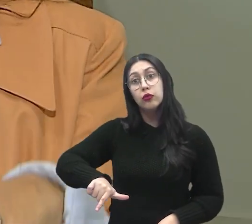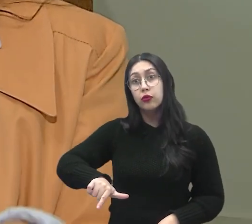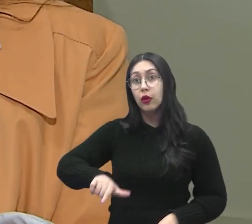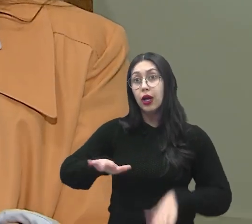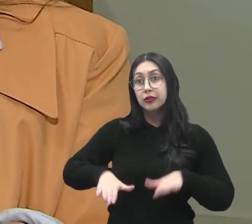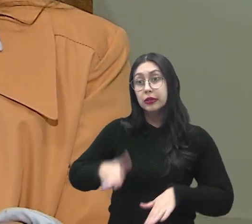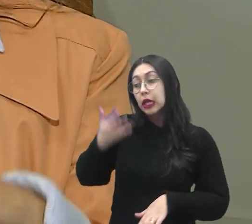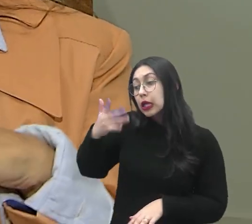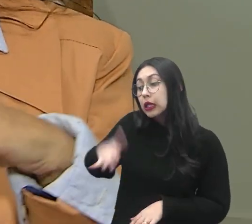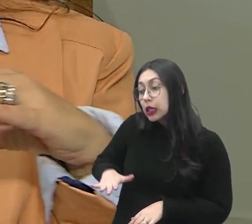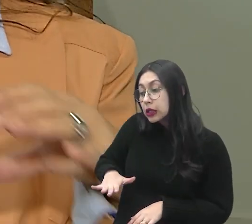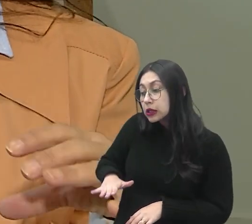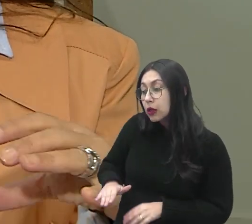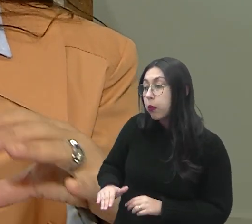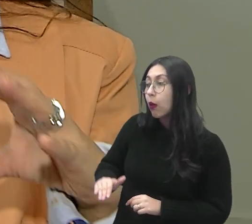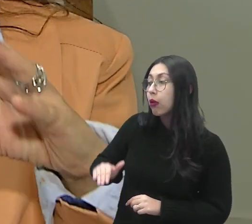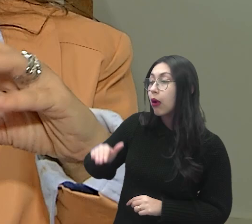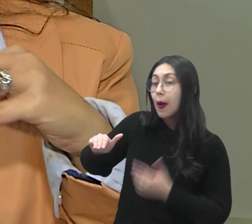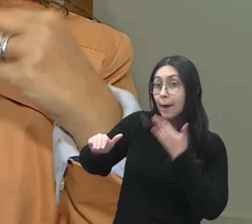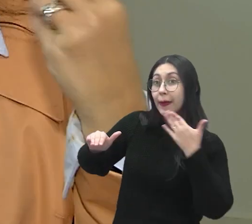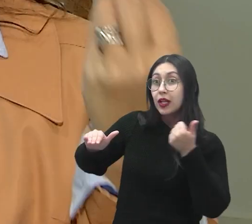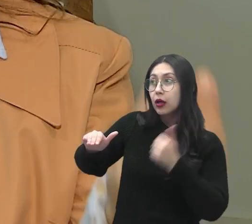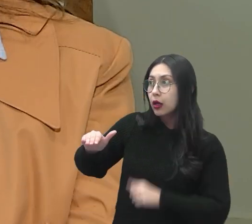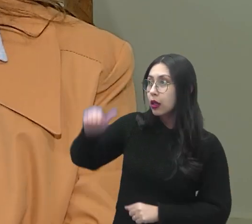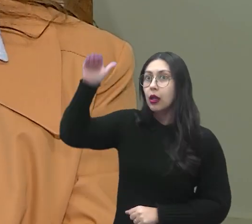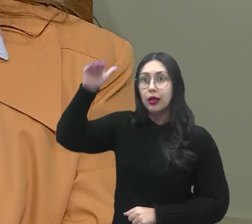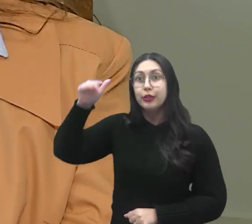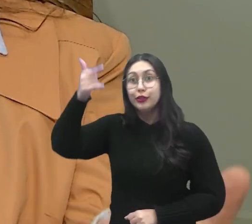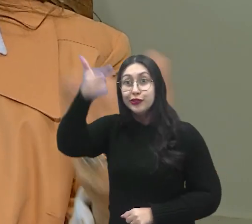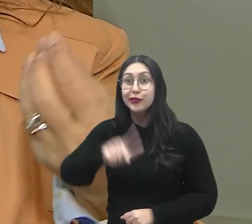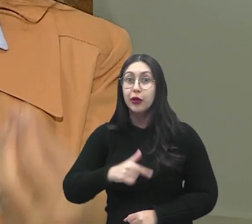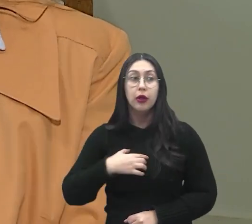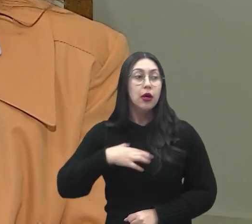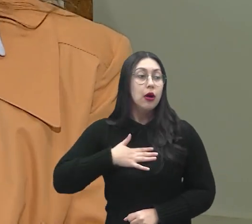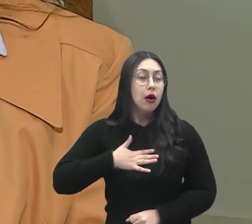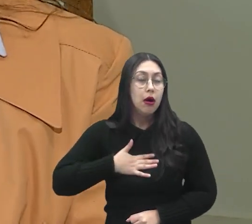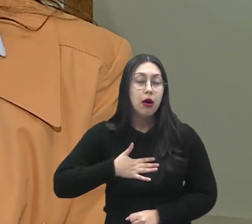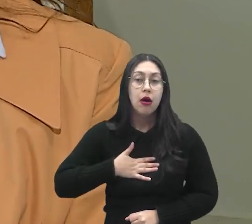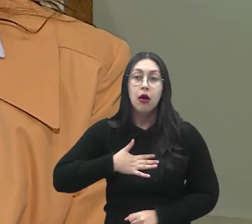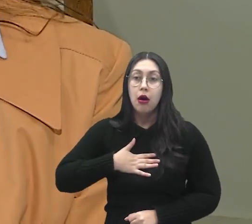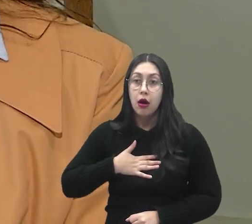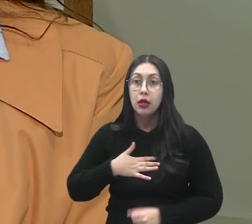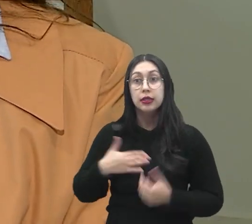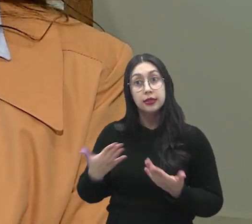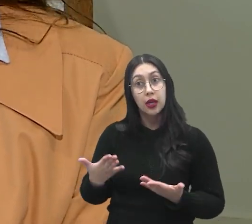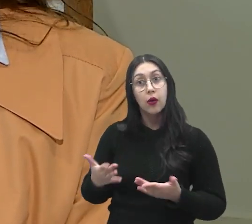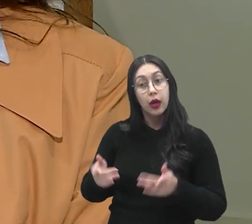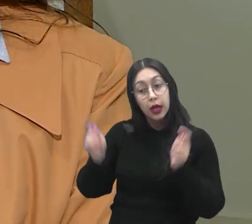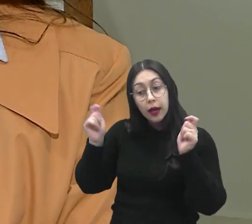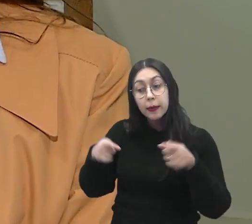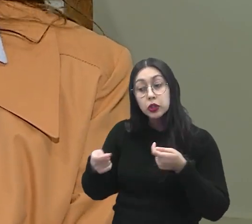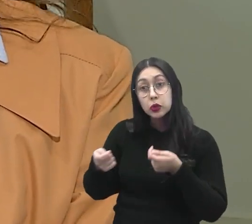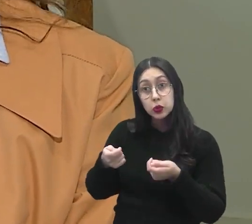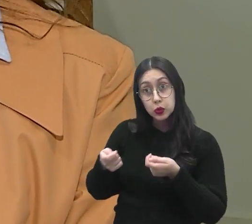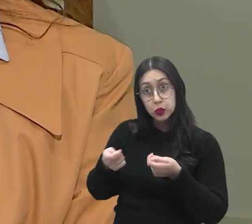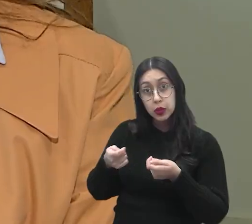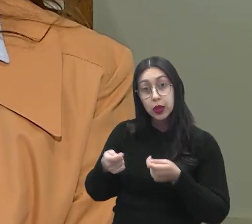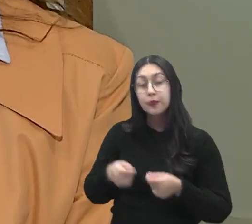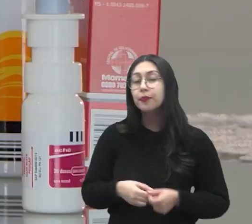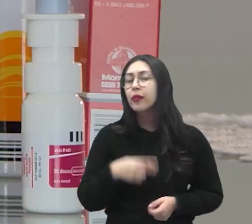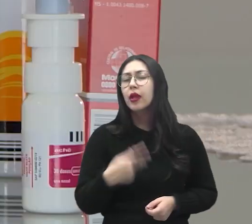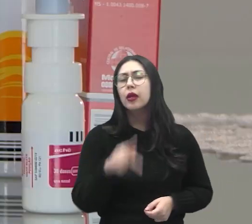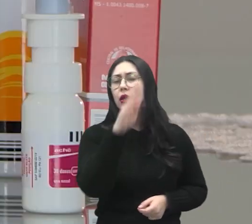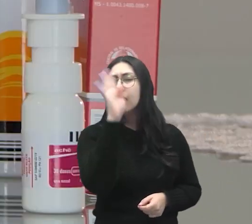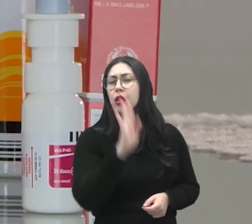você tem asma na infância, ela melhora e na fase adulta o paciente volta a ter crises. A gente fala que existe remissão, mas não existe